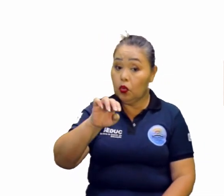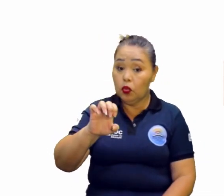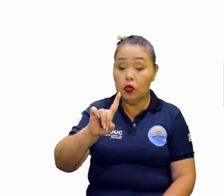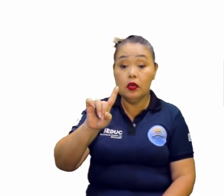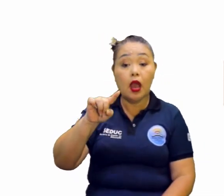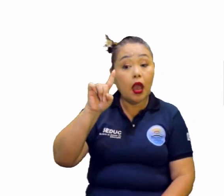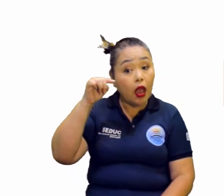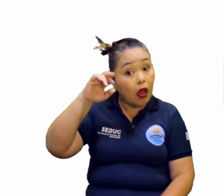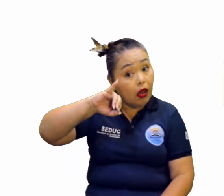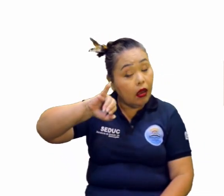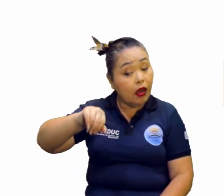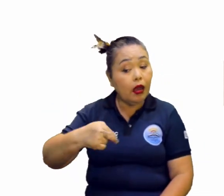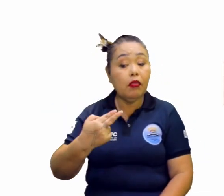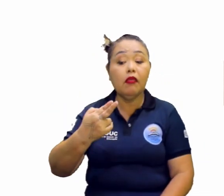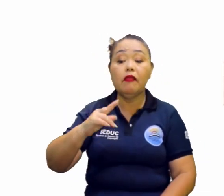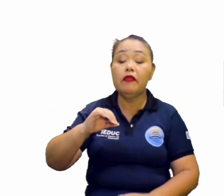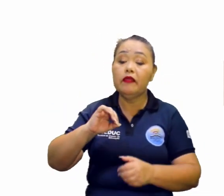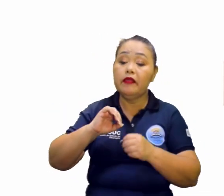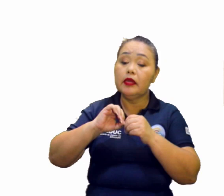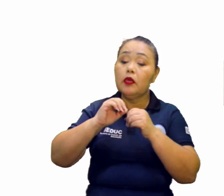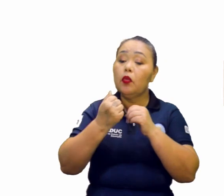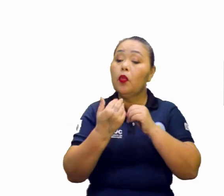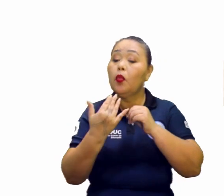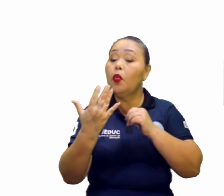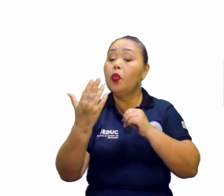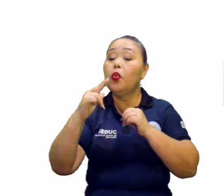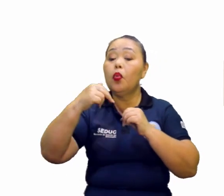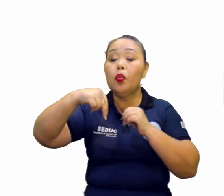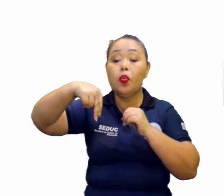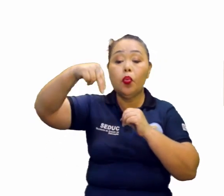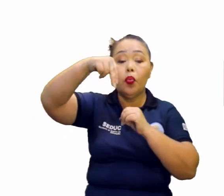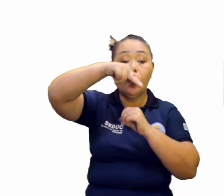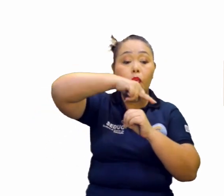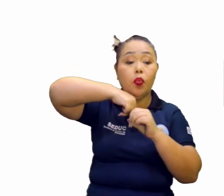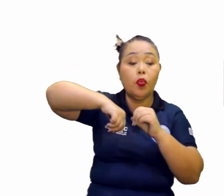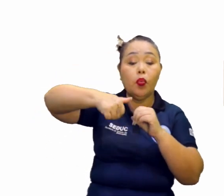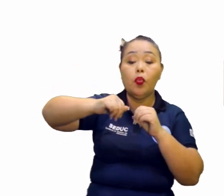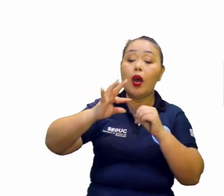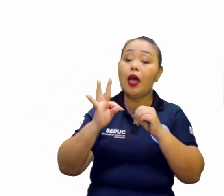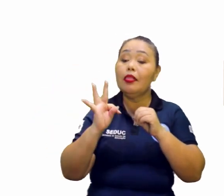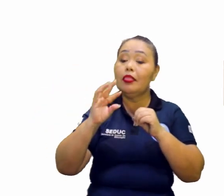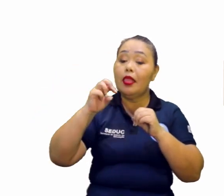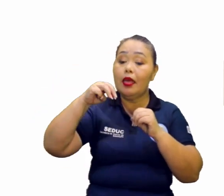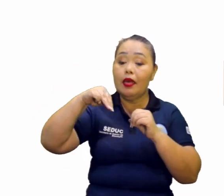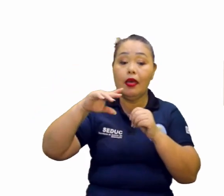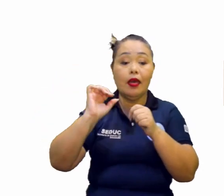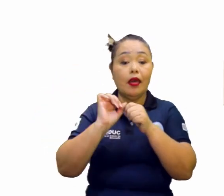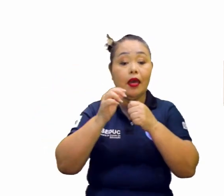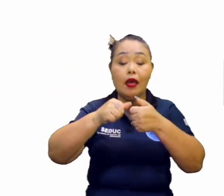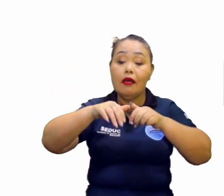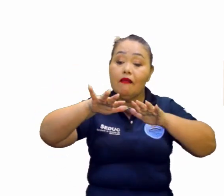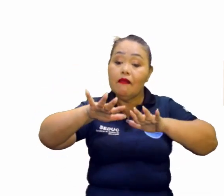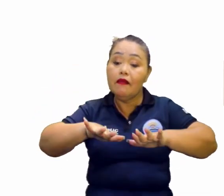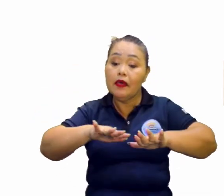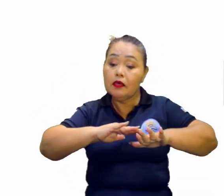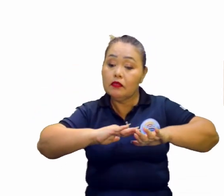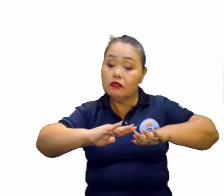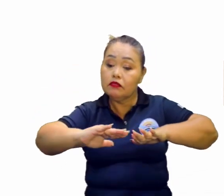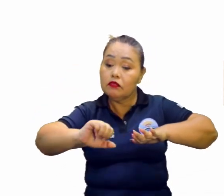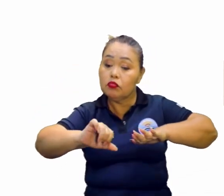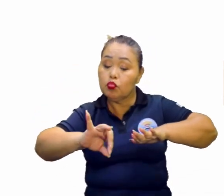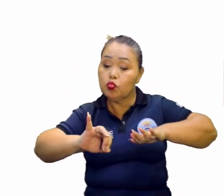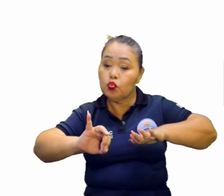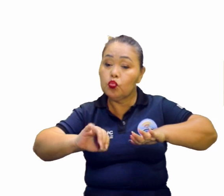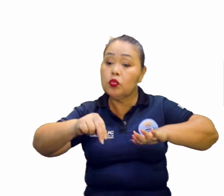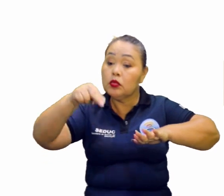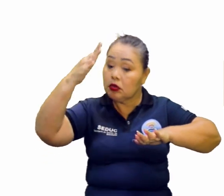nitrogênio atmosférico, fixando-as ao solo. Então, a gente sabe que o nitrogênio